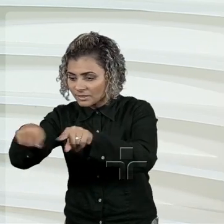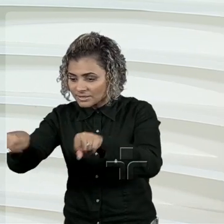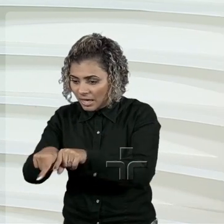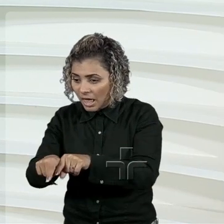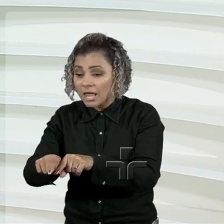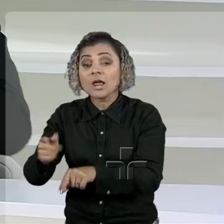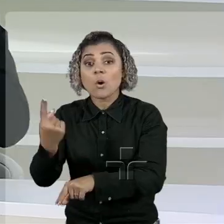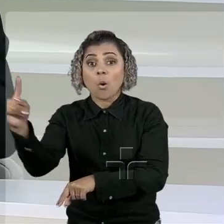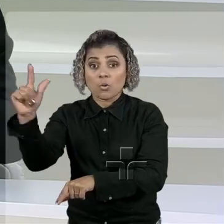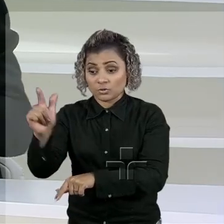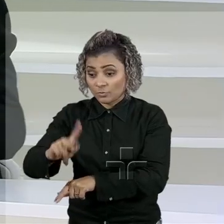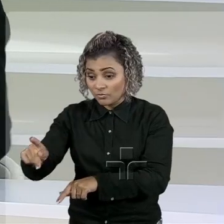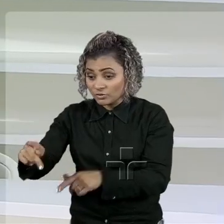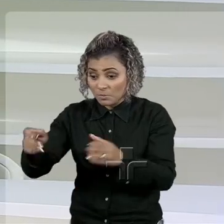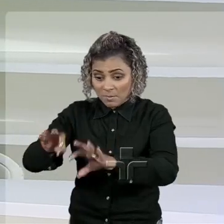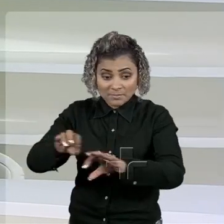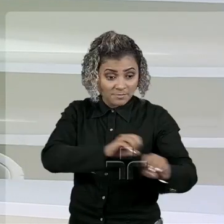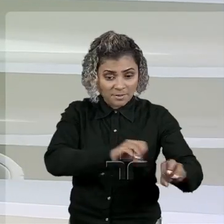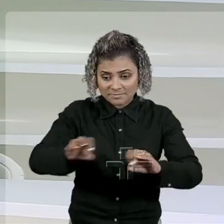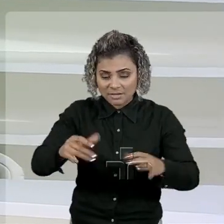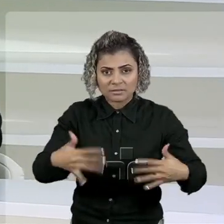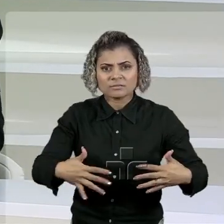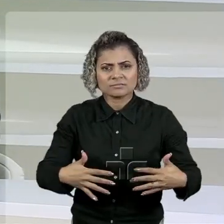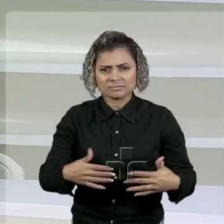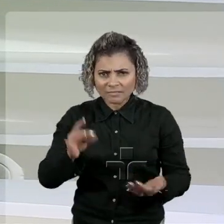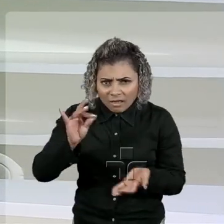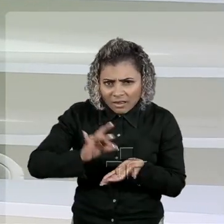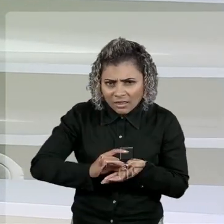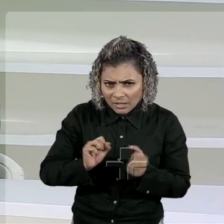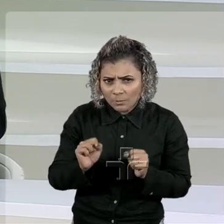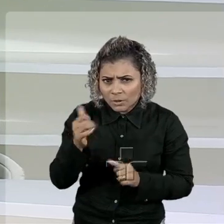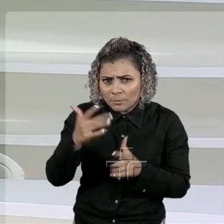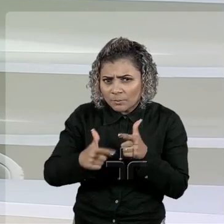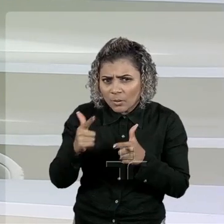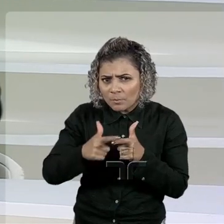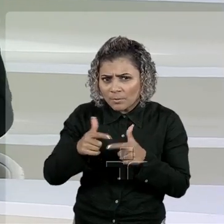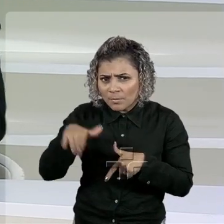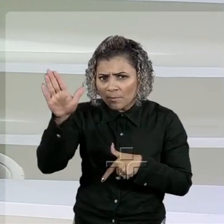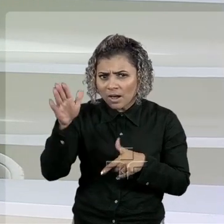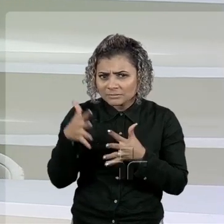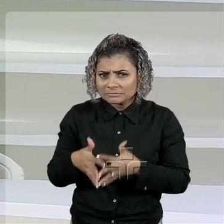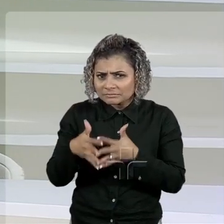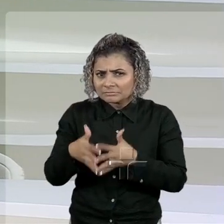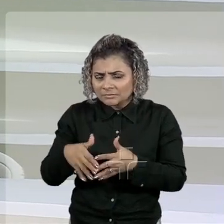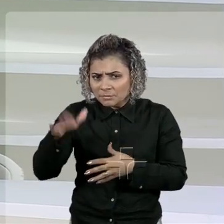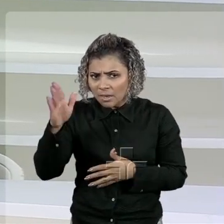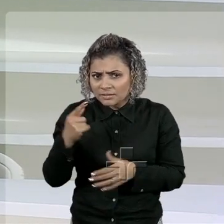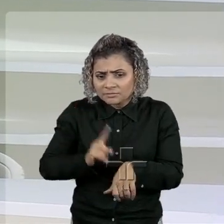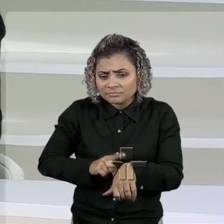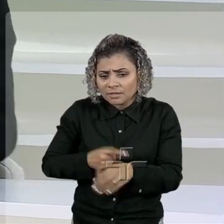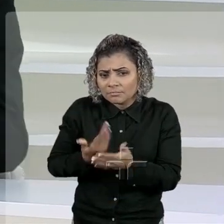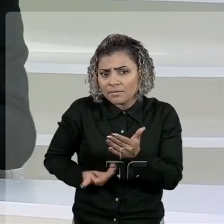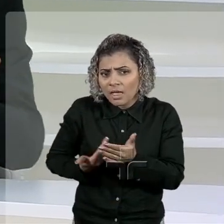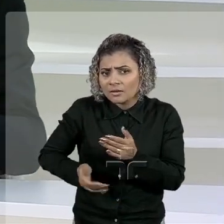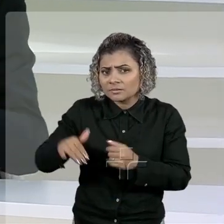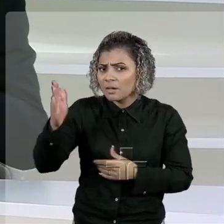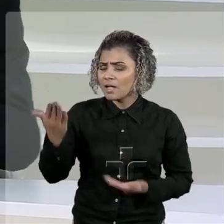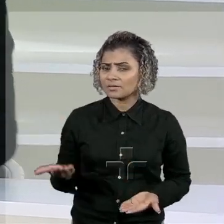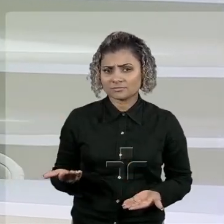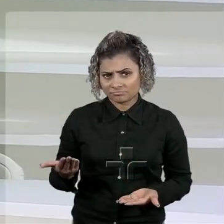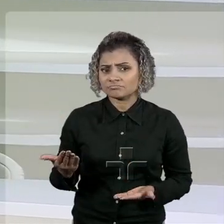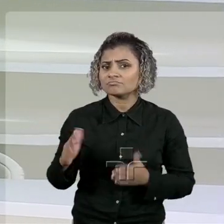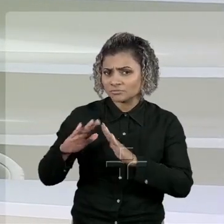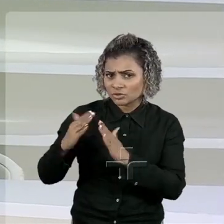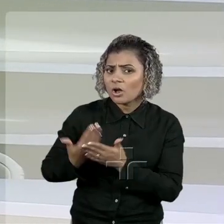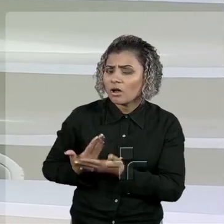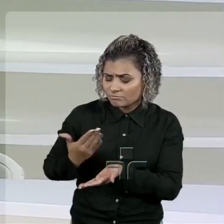professor. Ou seja, isso tudo, na realidade, pode trazer mais problema para a gestão. A gente pode acabar perdendo mais tempo ainda, o precioso tempo de sala de